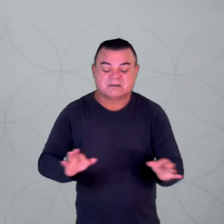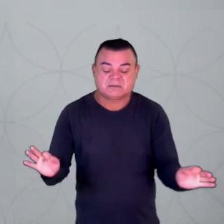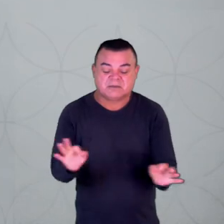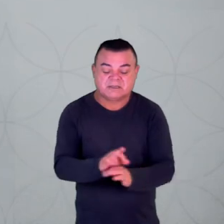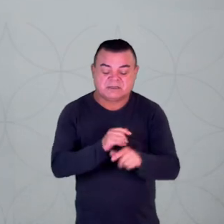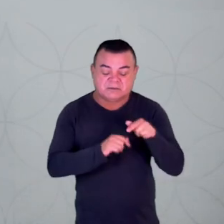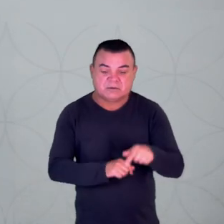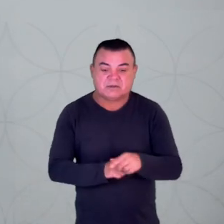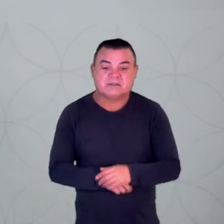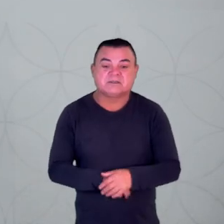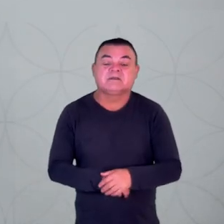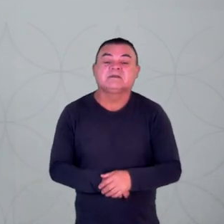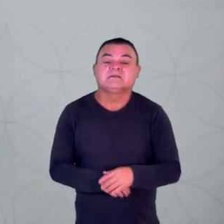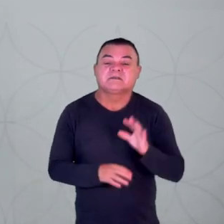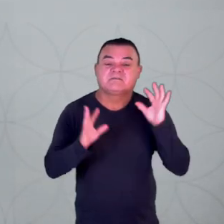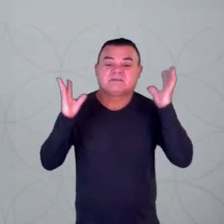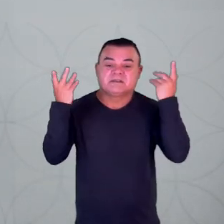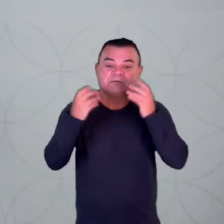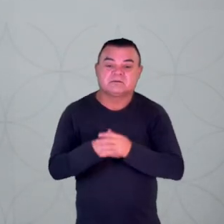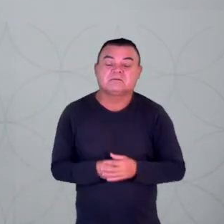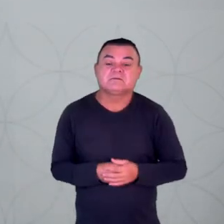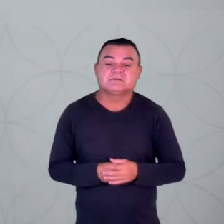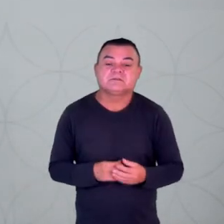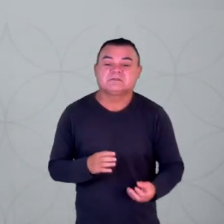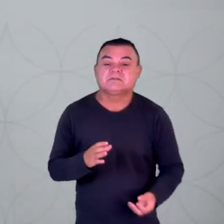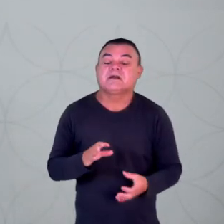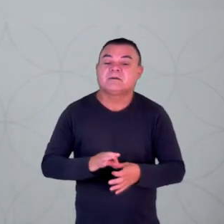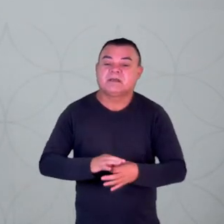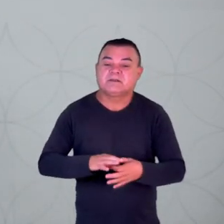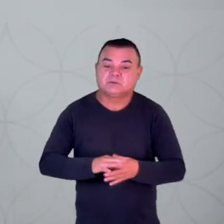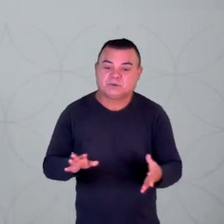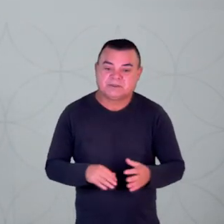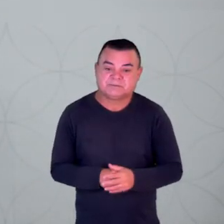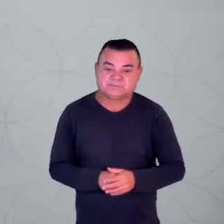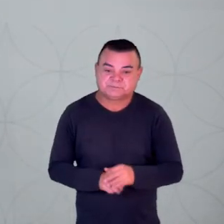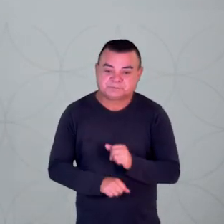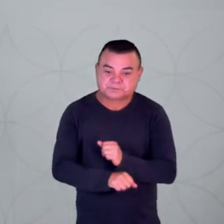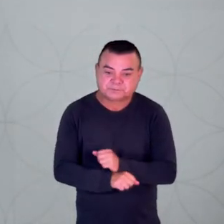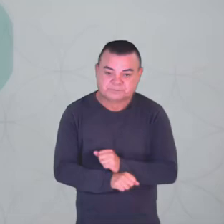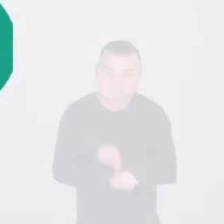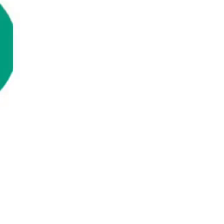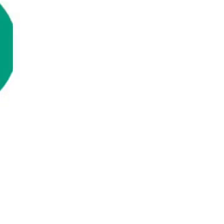solenidade de abertura em instantes daremos continuidade ao nosso